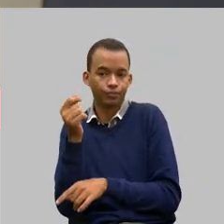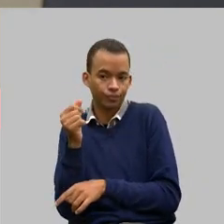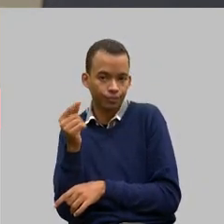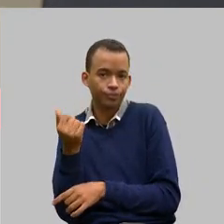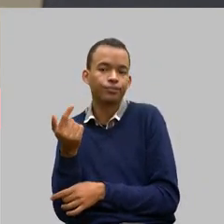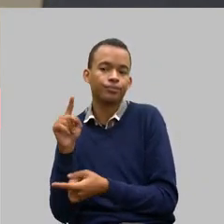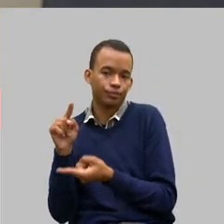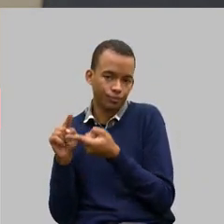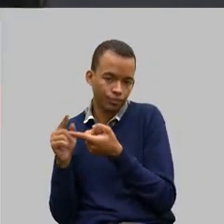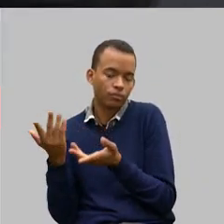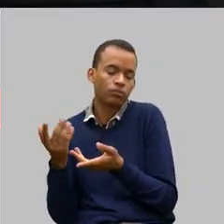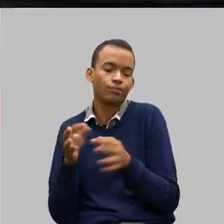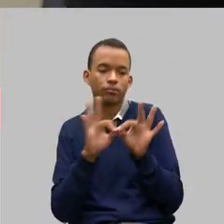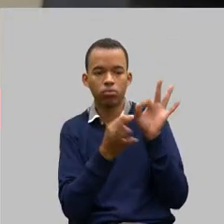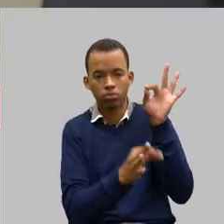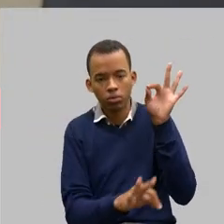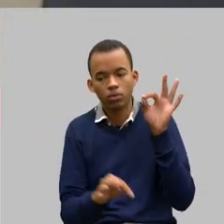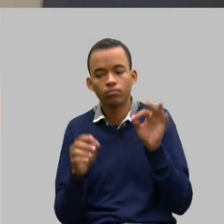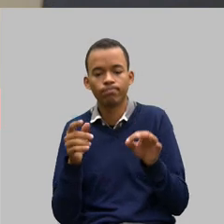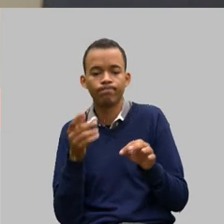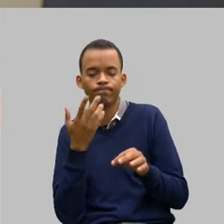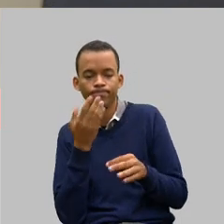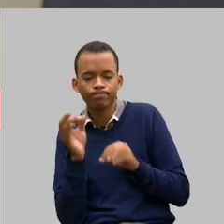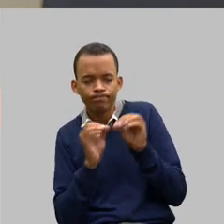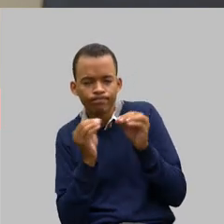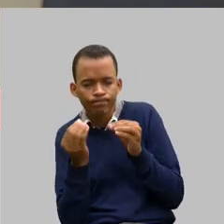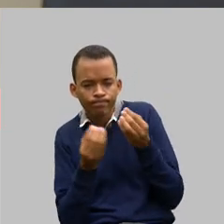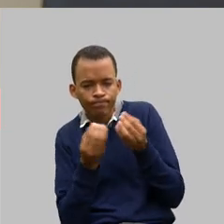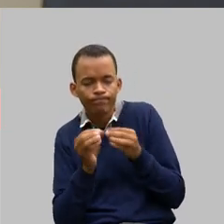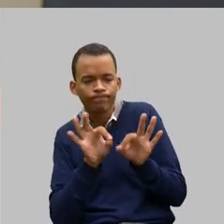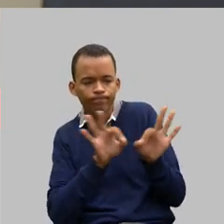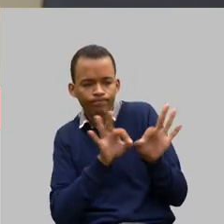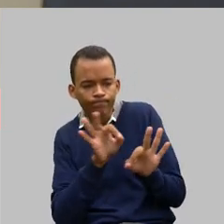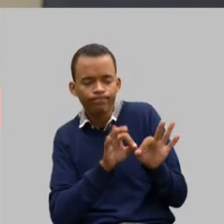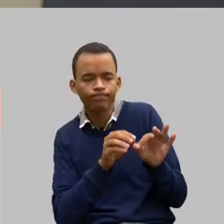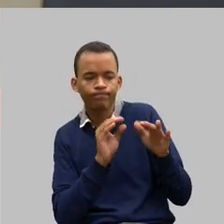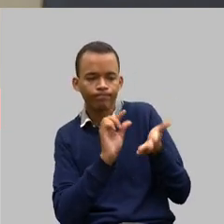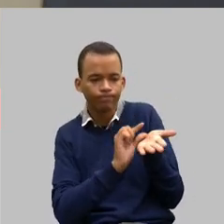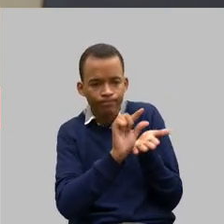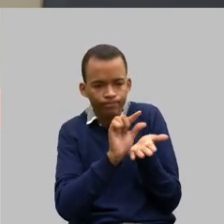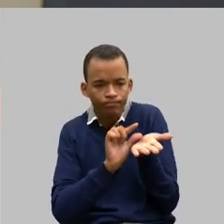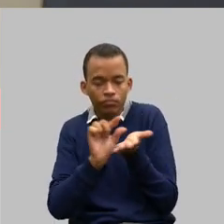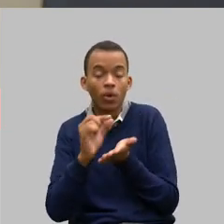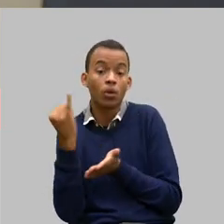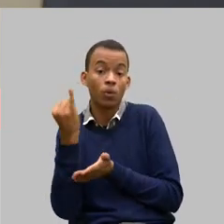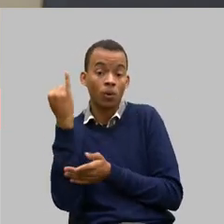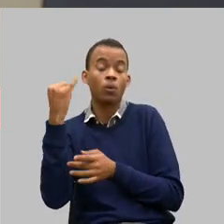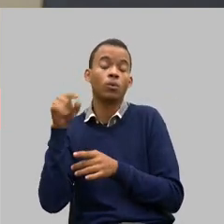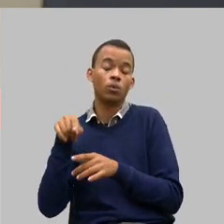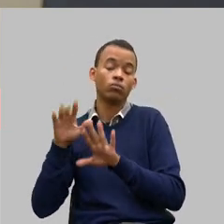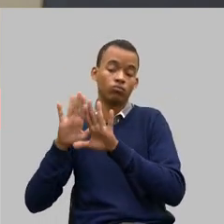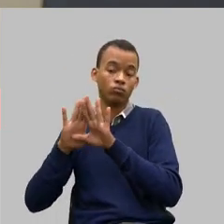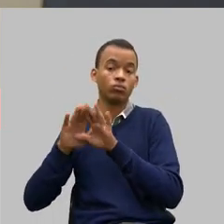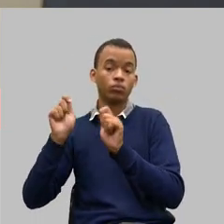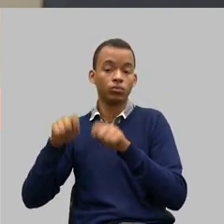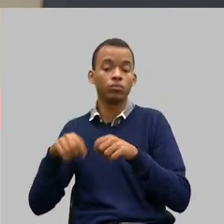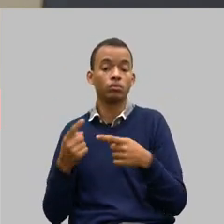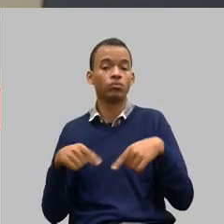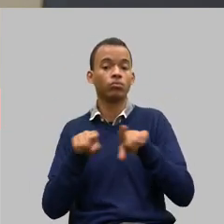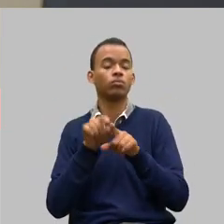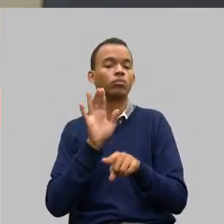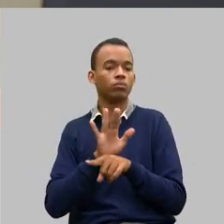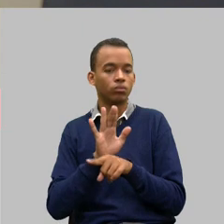poder fazer e essa casa que tem toda a condição de de apoiar nesse sentido em prol de investimento infra vai ser muito bem-vindo né